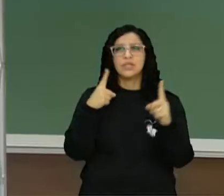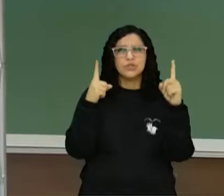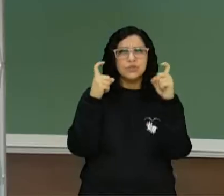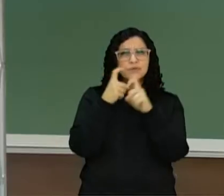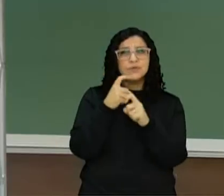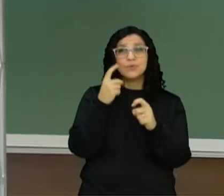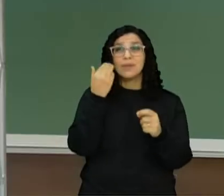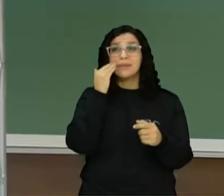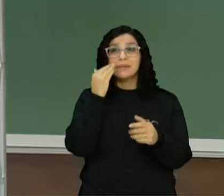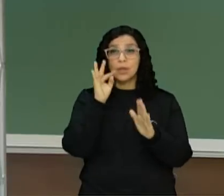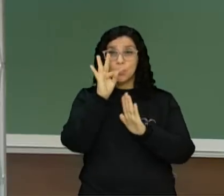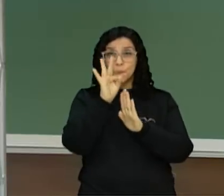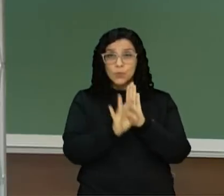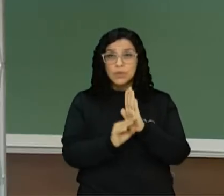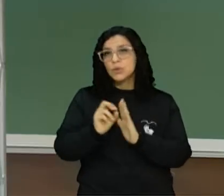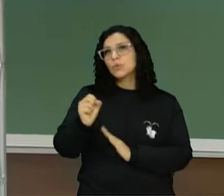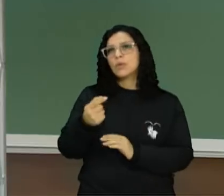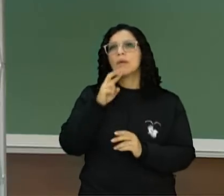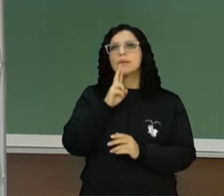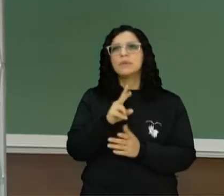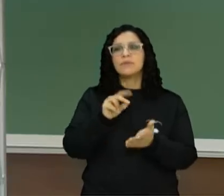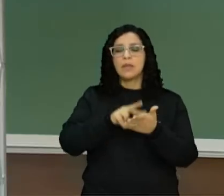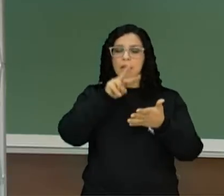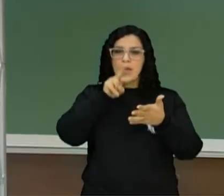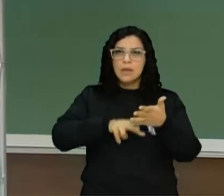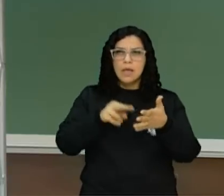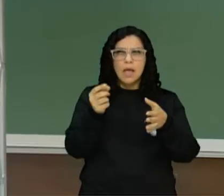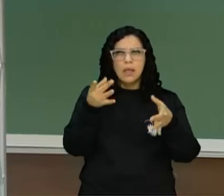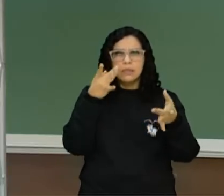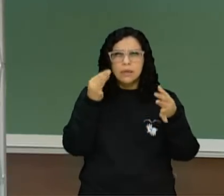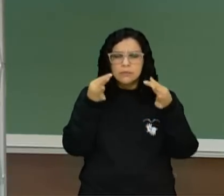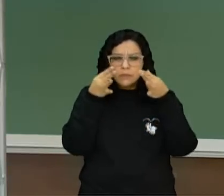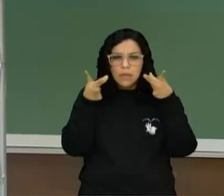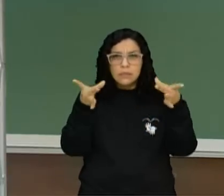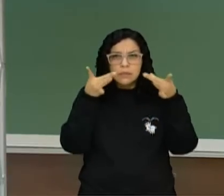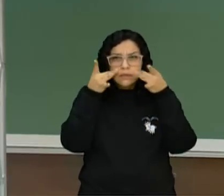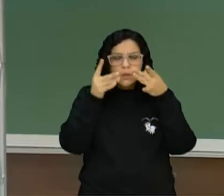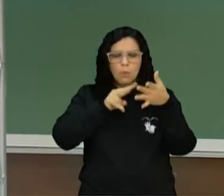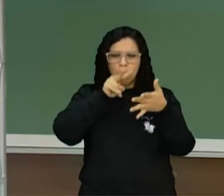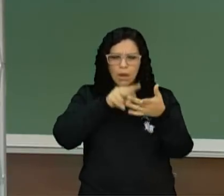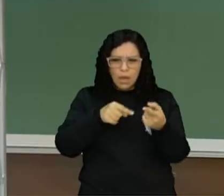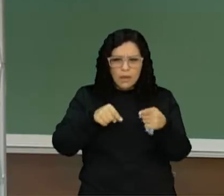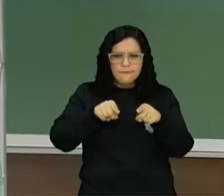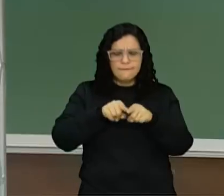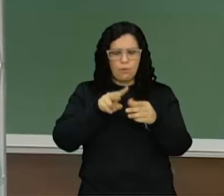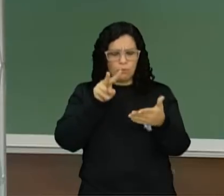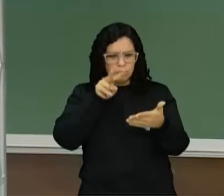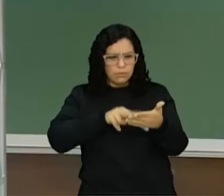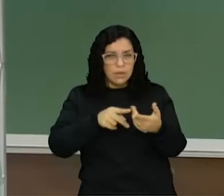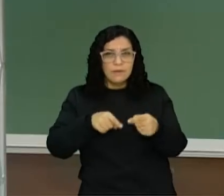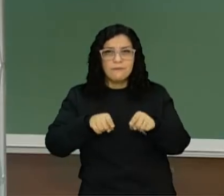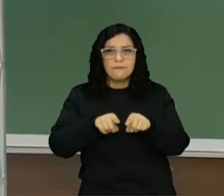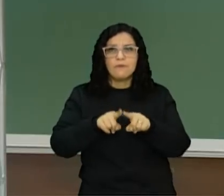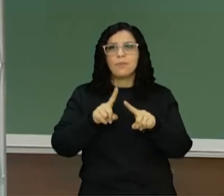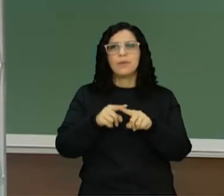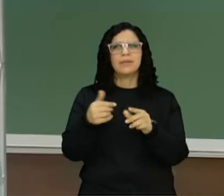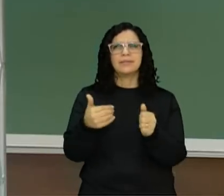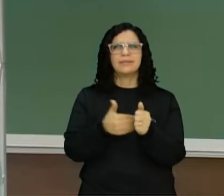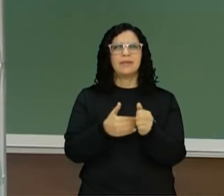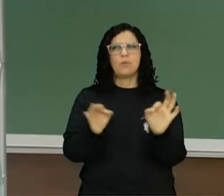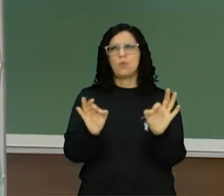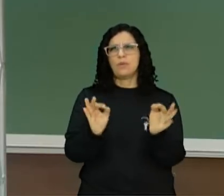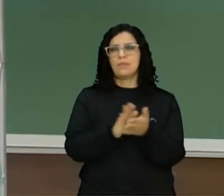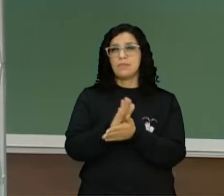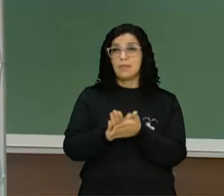difícil interpretar do que fazer. Leia com atenção, releia, leia de novo, porque não tem segredo,